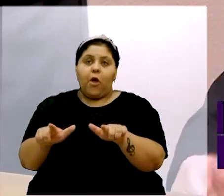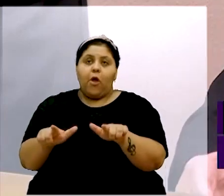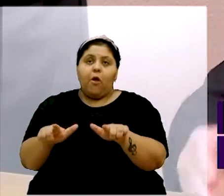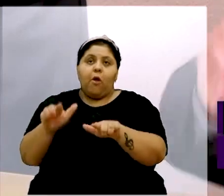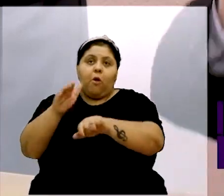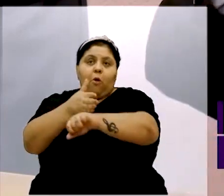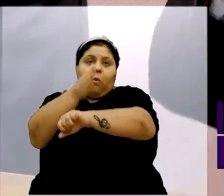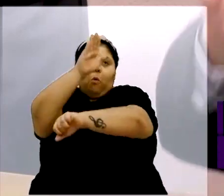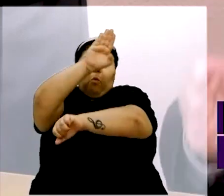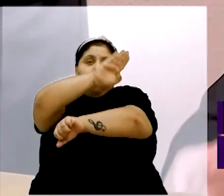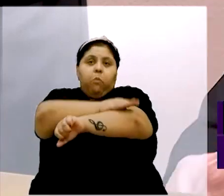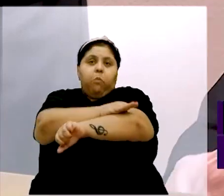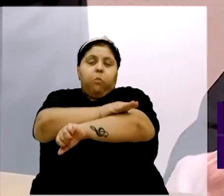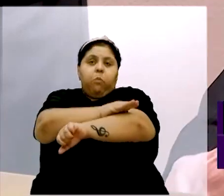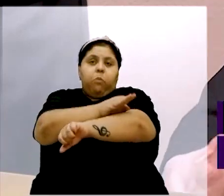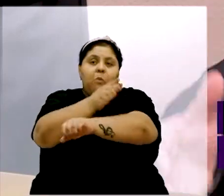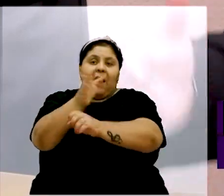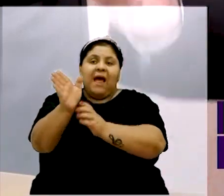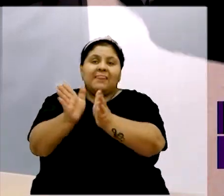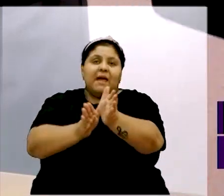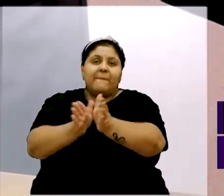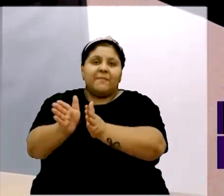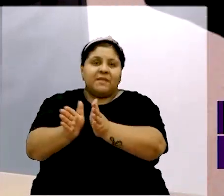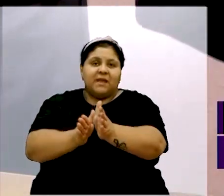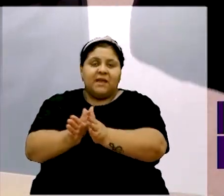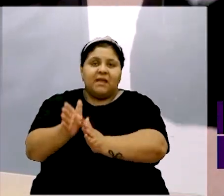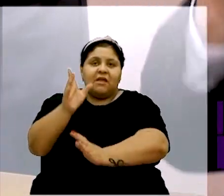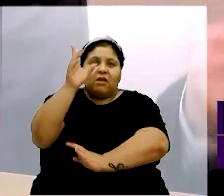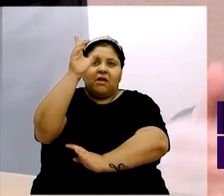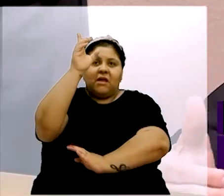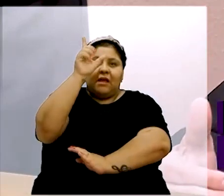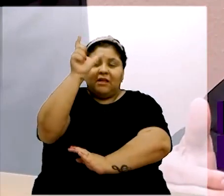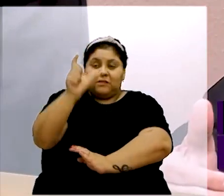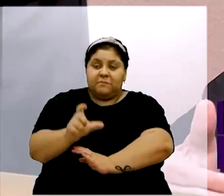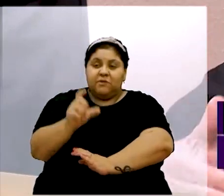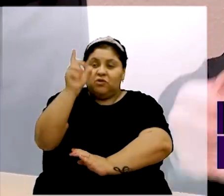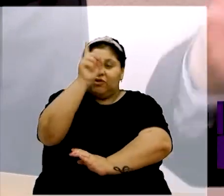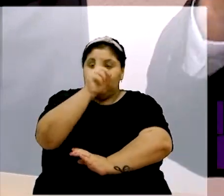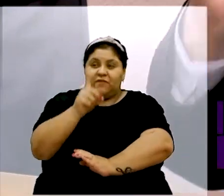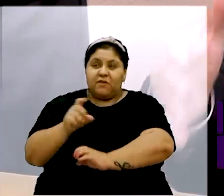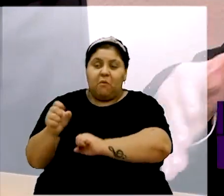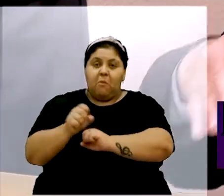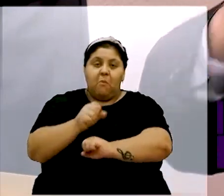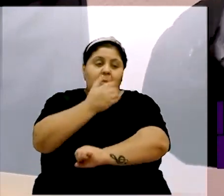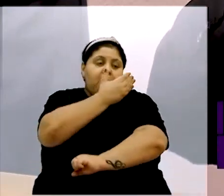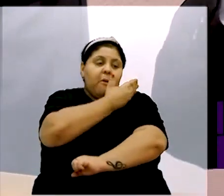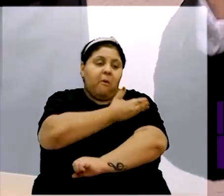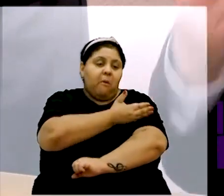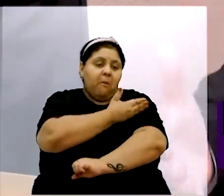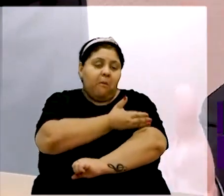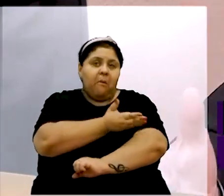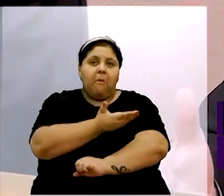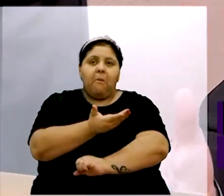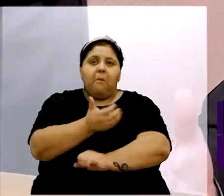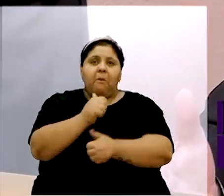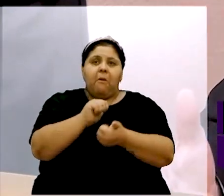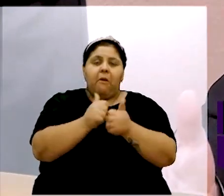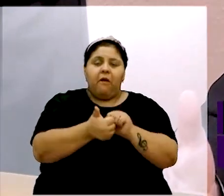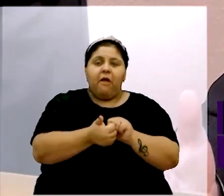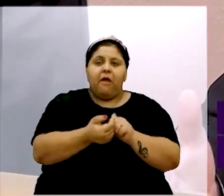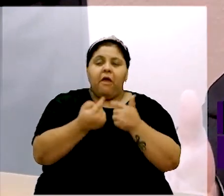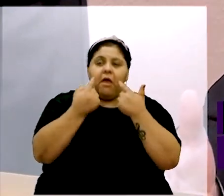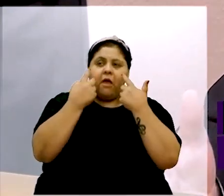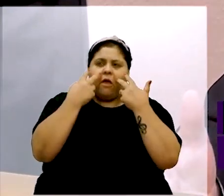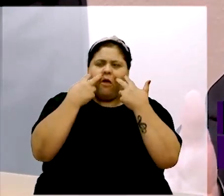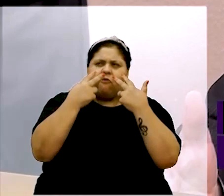quadra poliesportiva adaptada, onde os deficientes físicos podem ir lá, né, fazer esporte, fazer... Porque eu vi isso